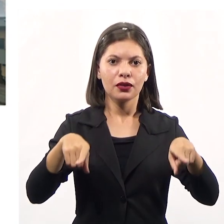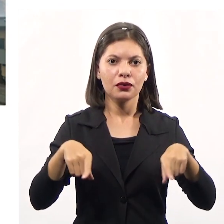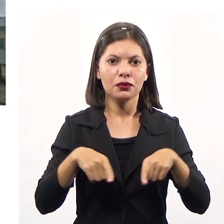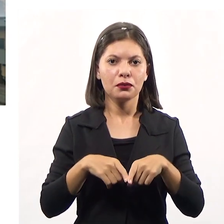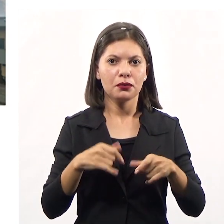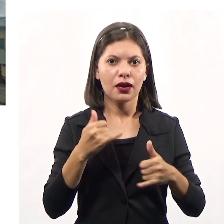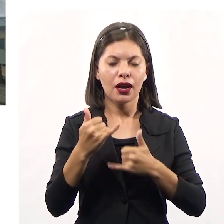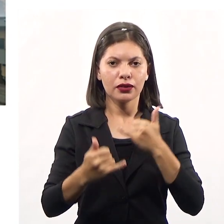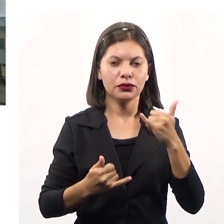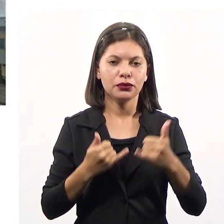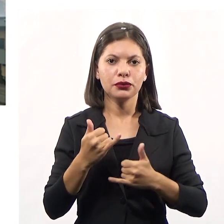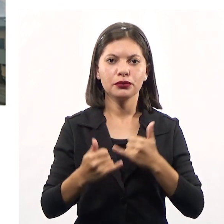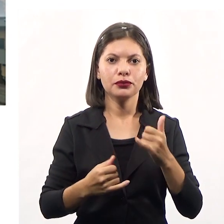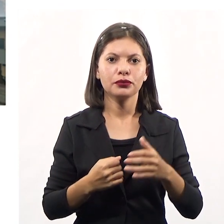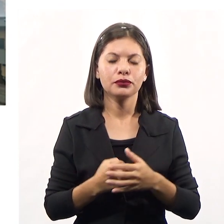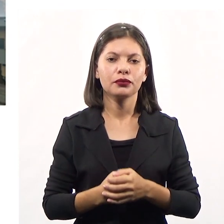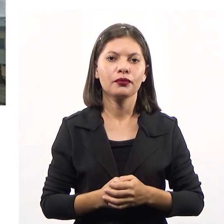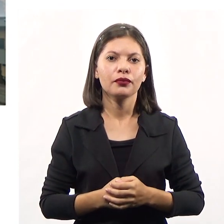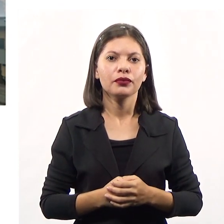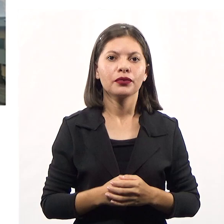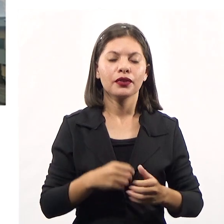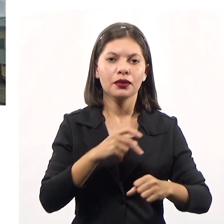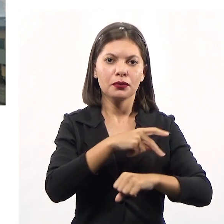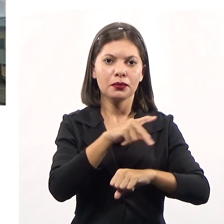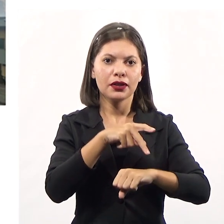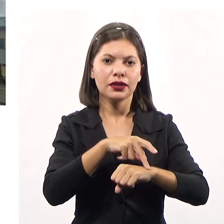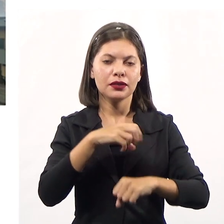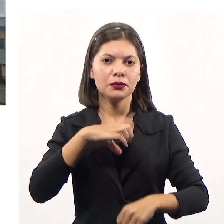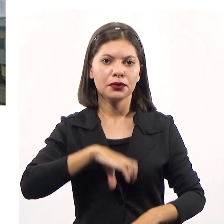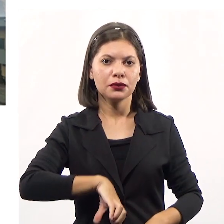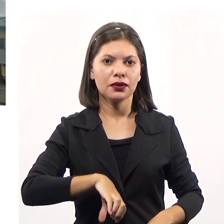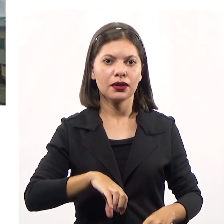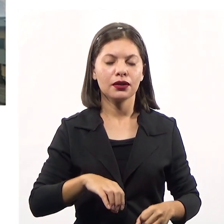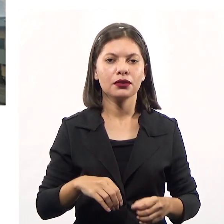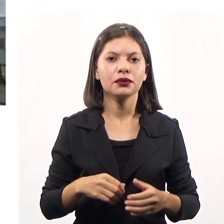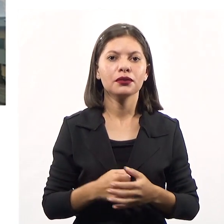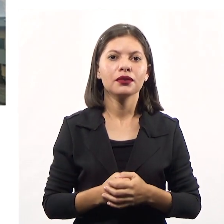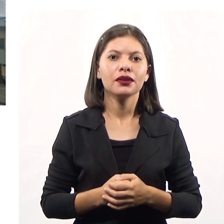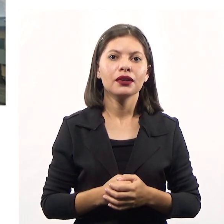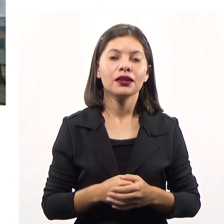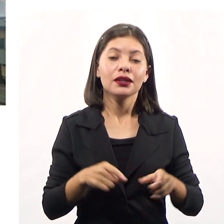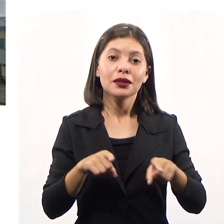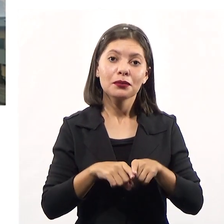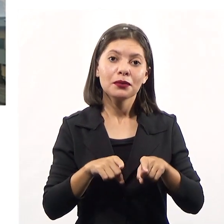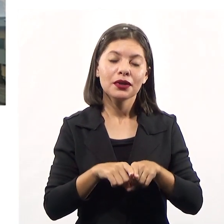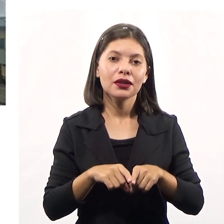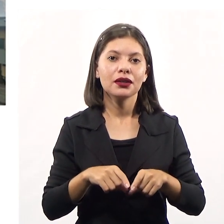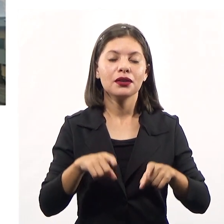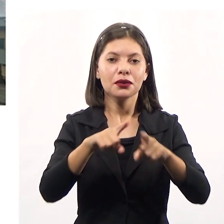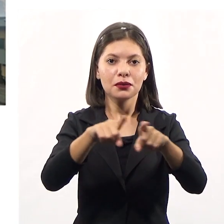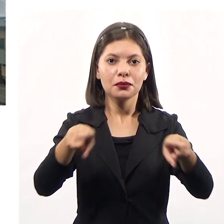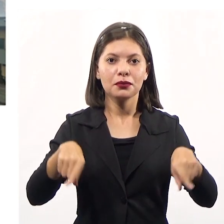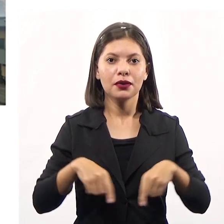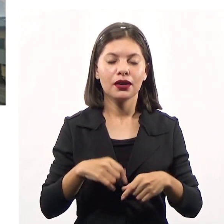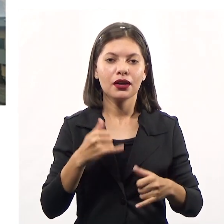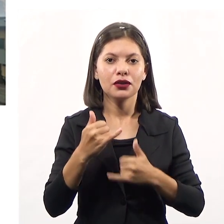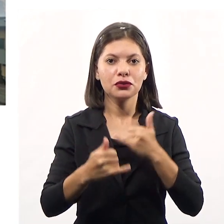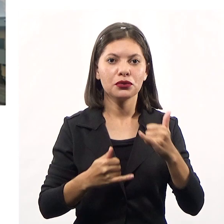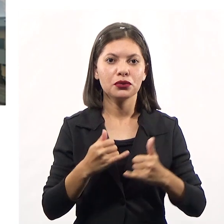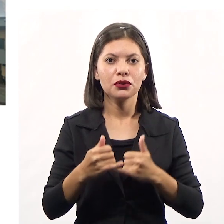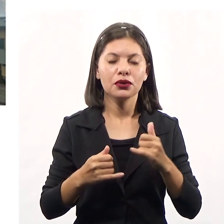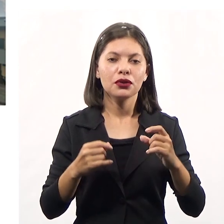de um liceu em Portugal e do pátio do Carmela Dutra, né, que é a nossa escola